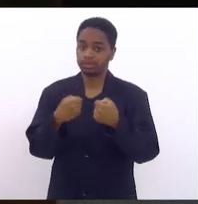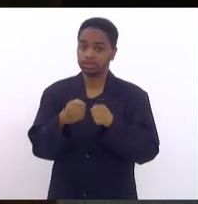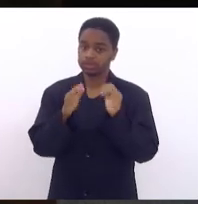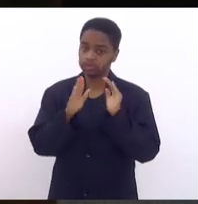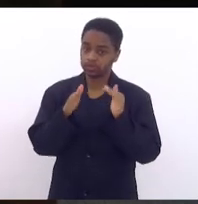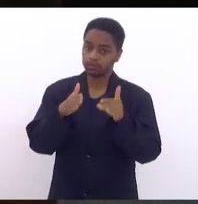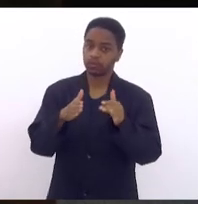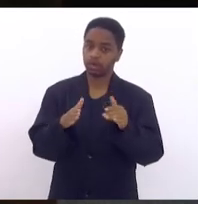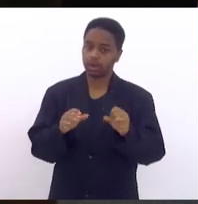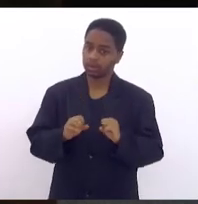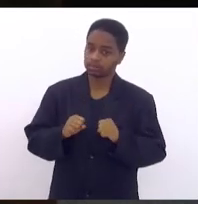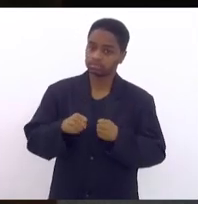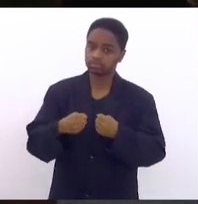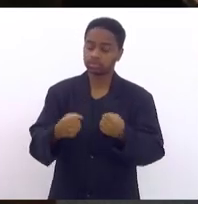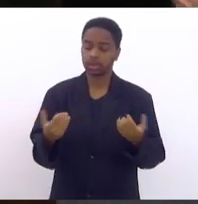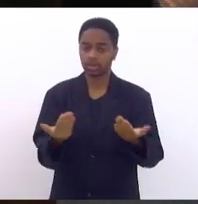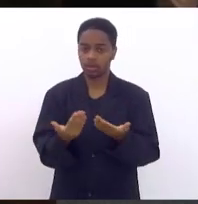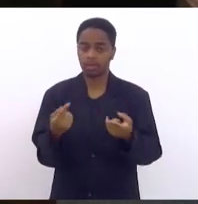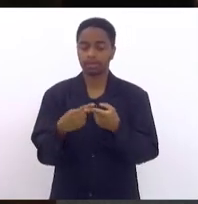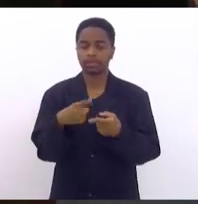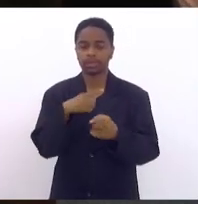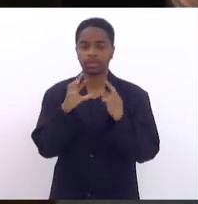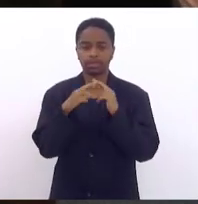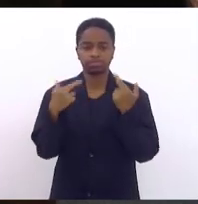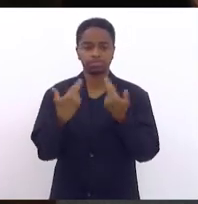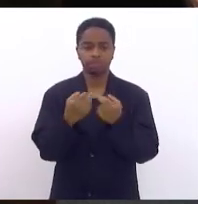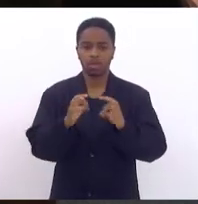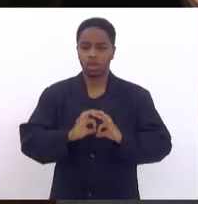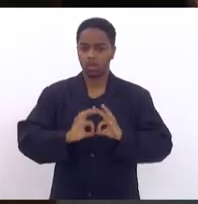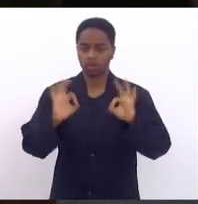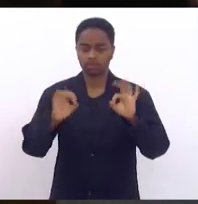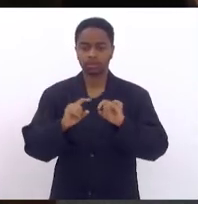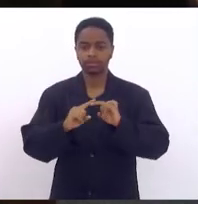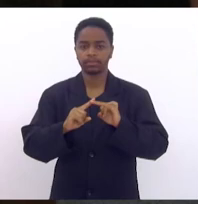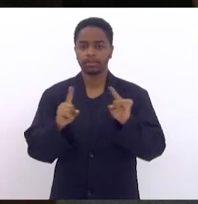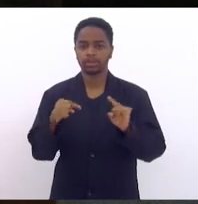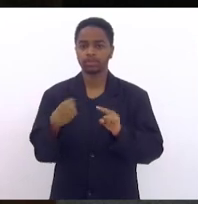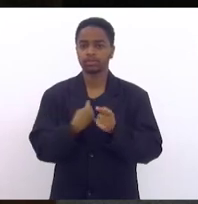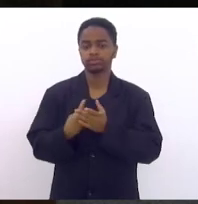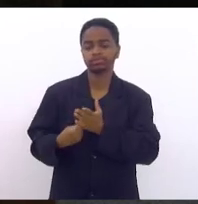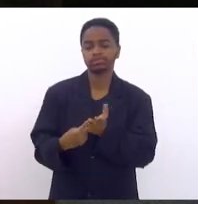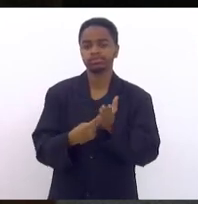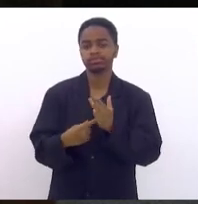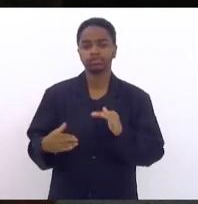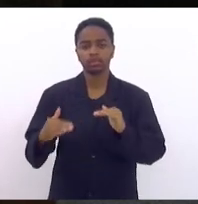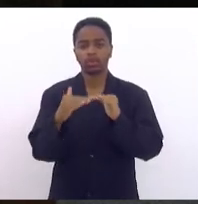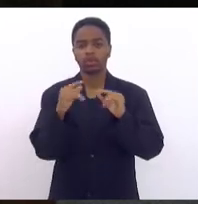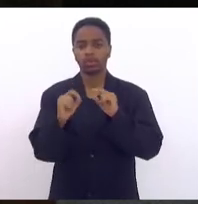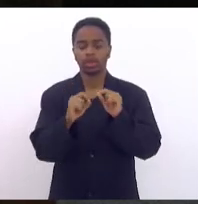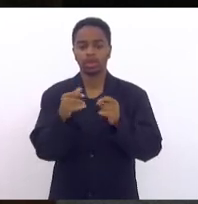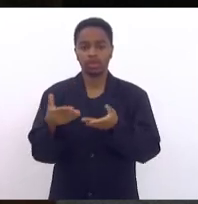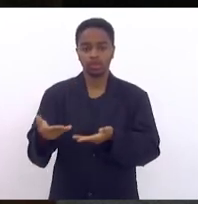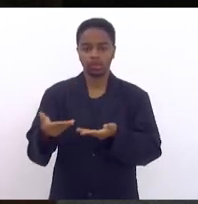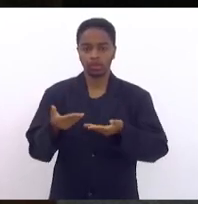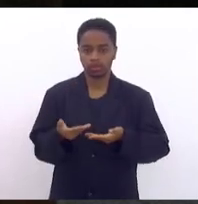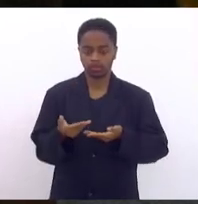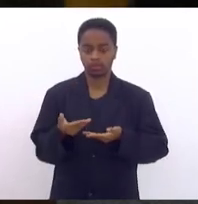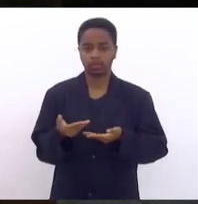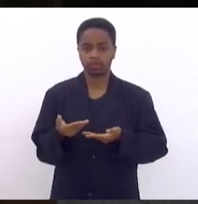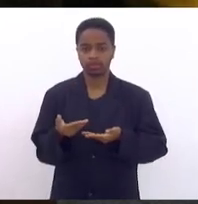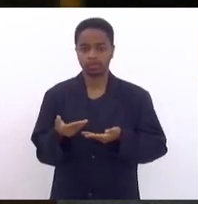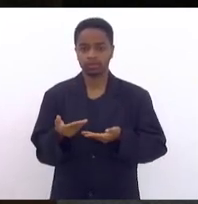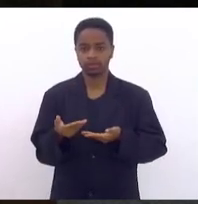esforços agora. Então, depois de uma reunião muito produtiva, nós chegamos ao consenso de fazer um convite para que